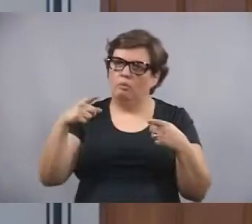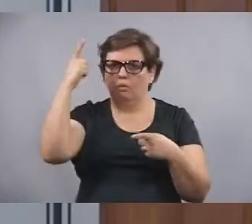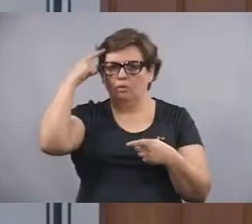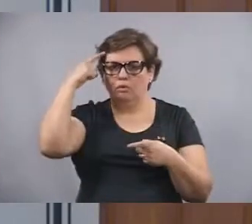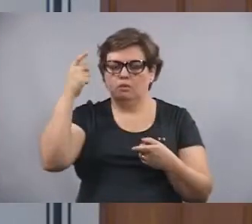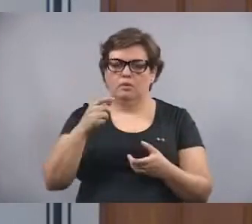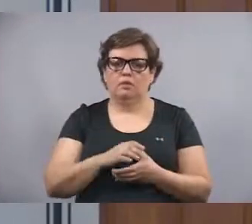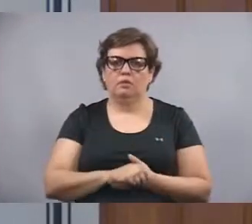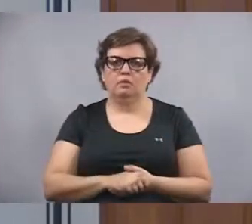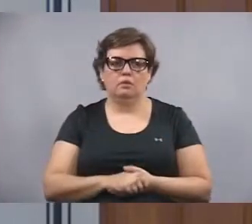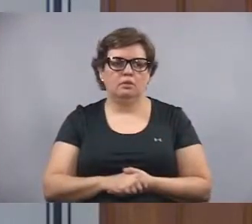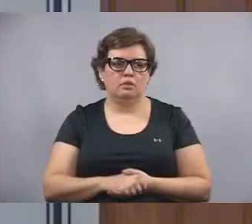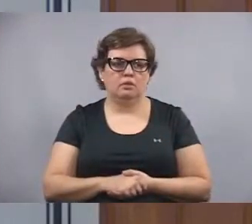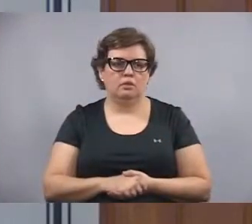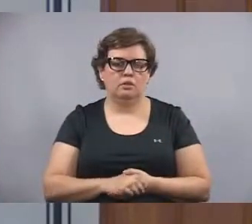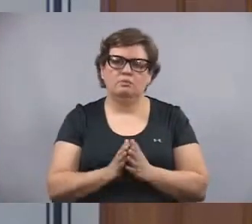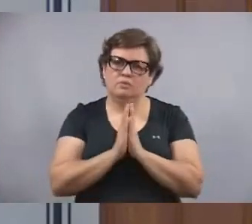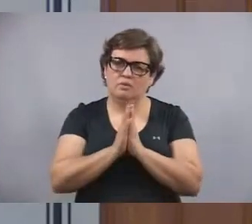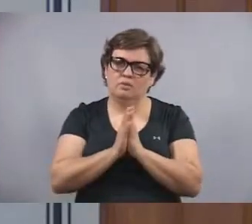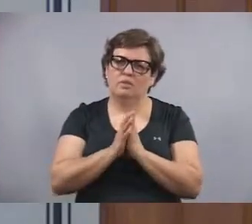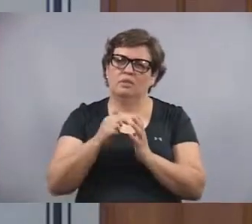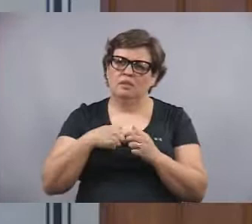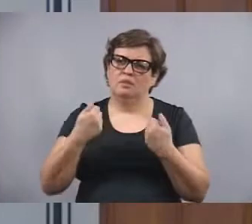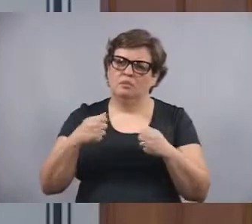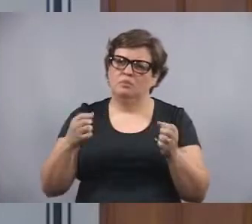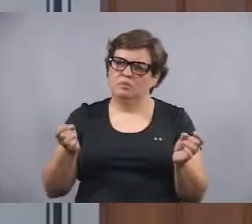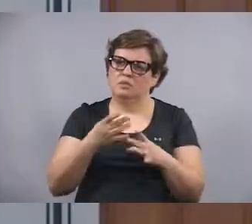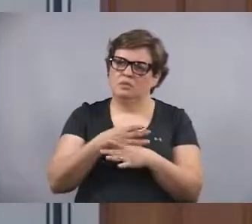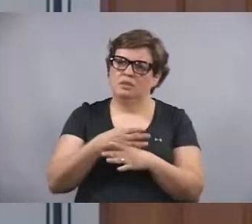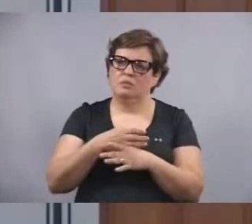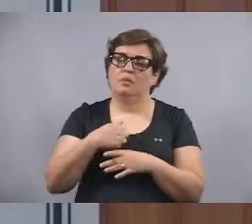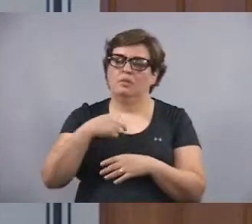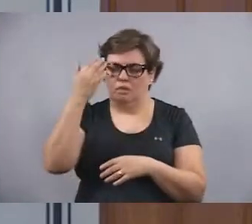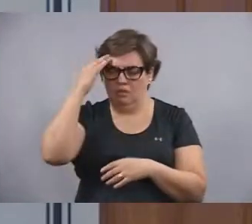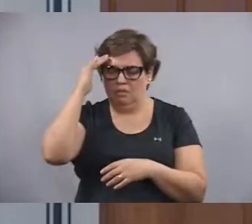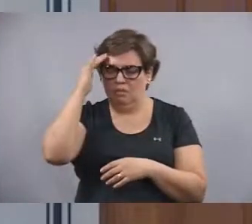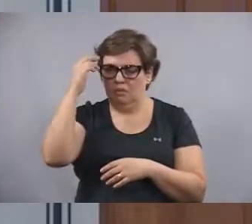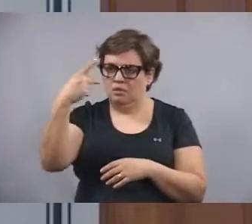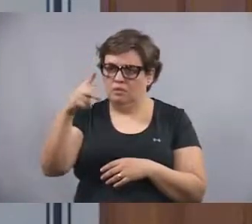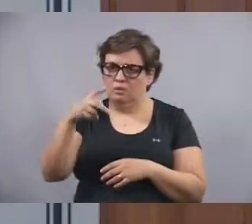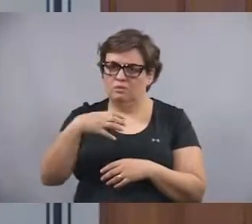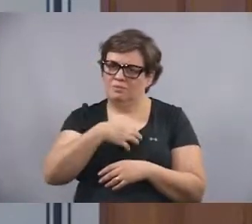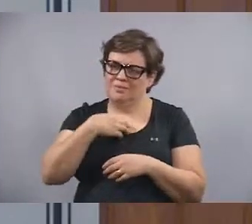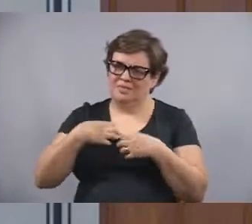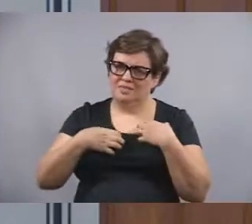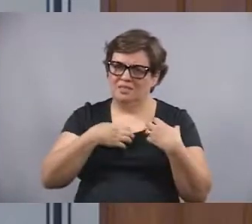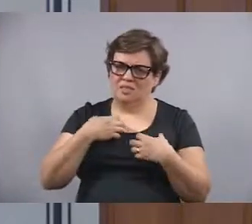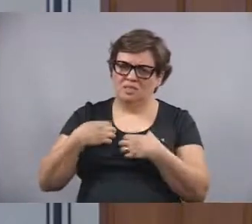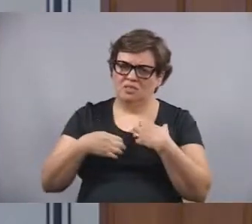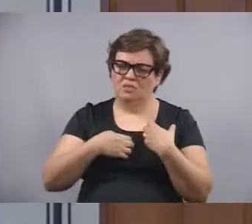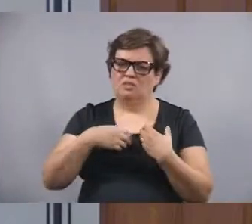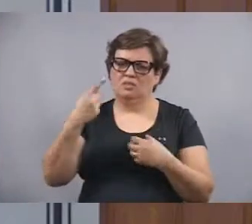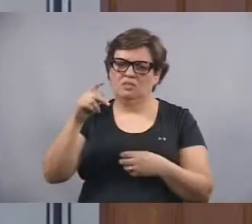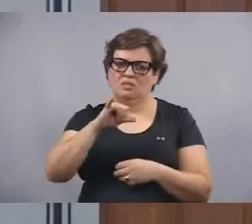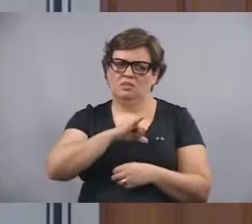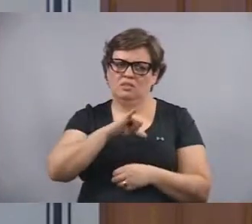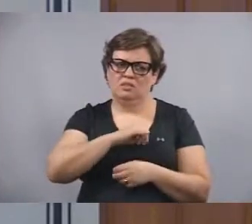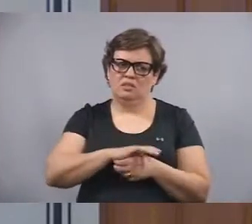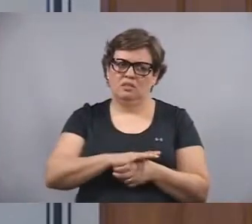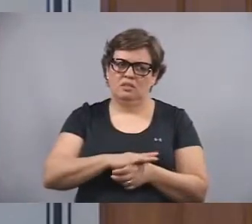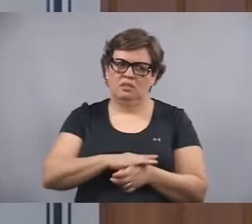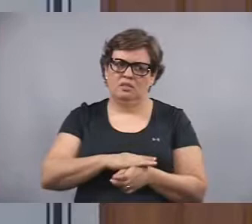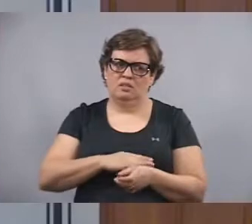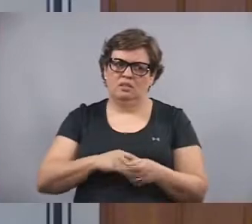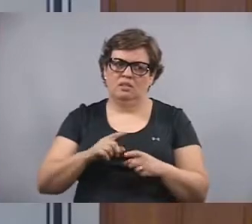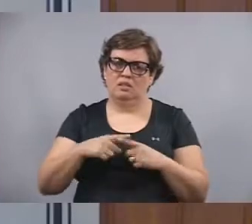refletir, por favor, deixa eu só concluir, eu entendo que a senhora tá sofrendo, é que eu